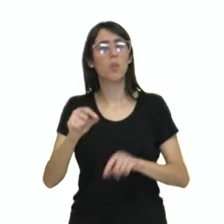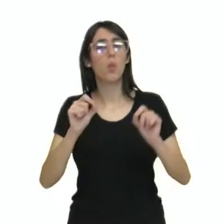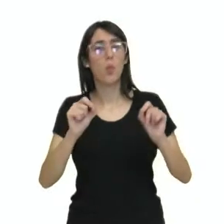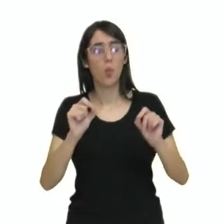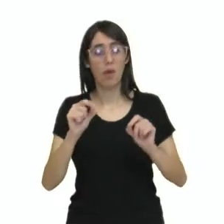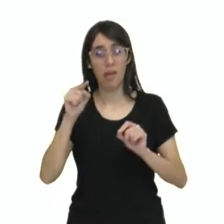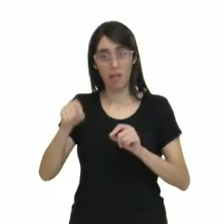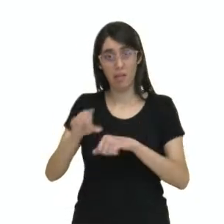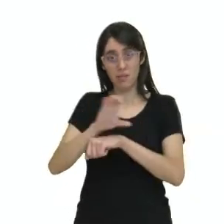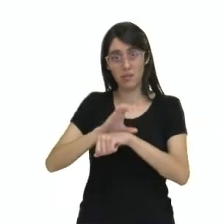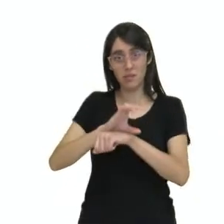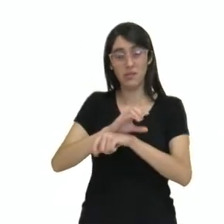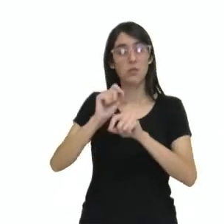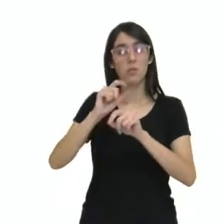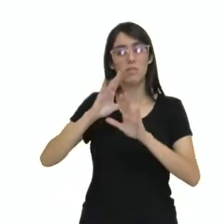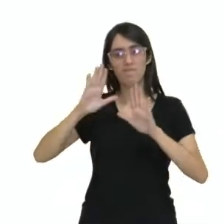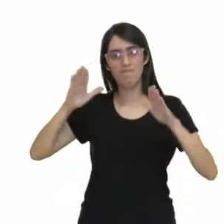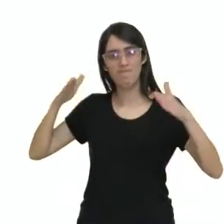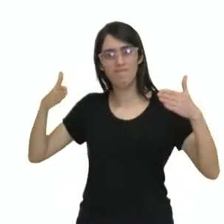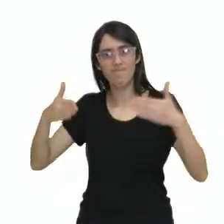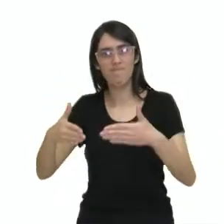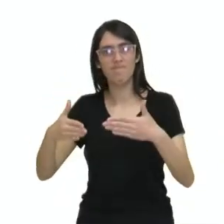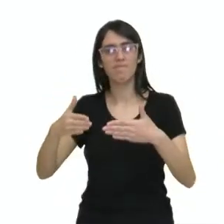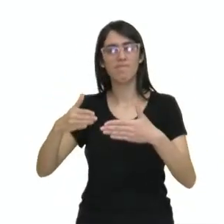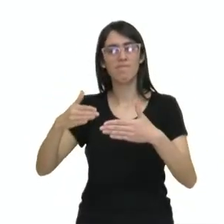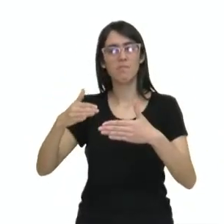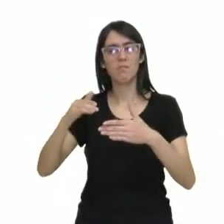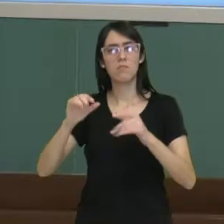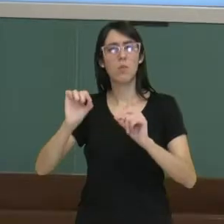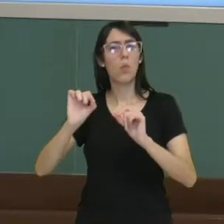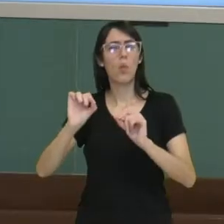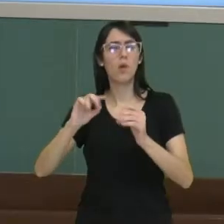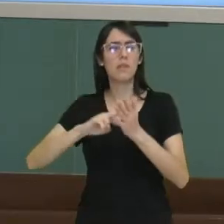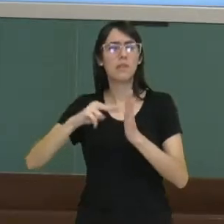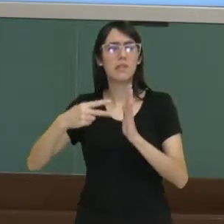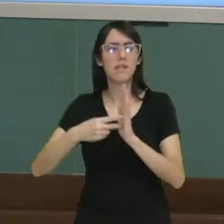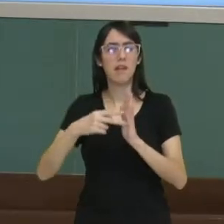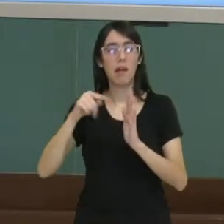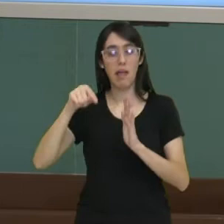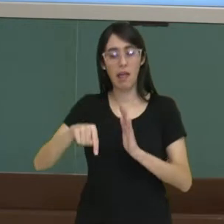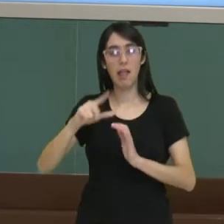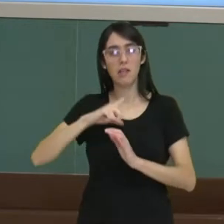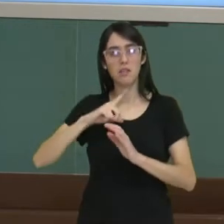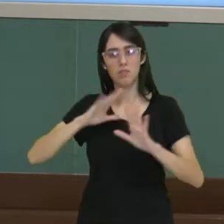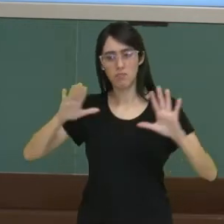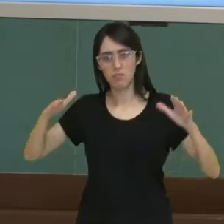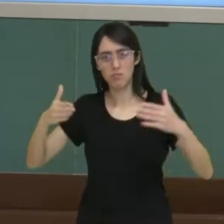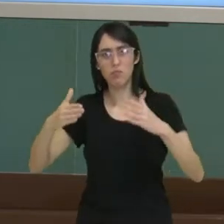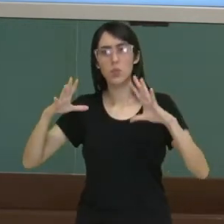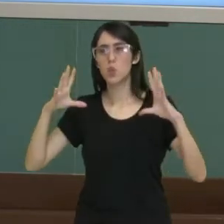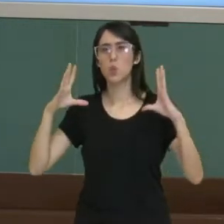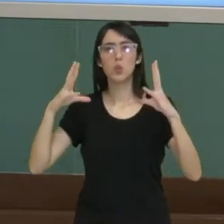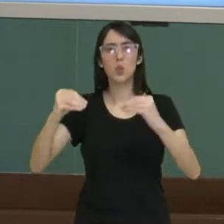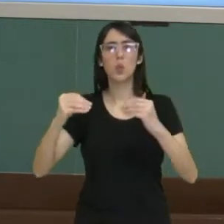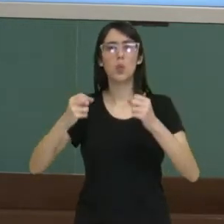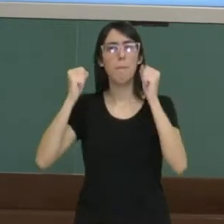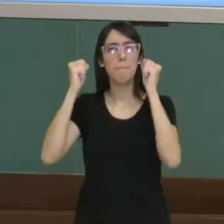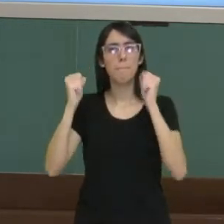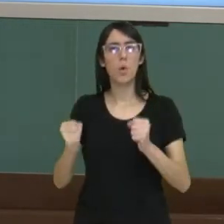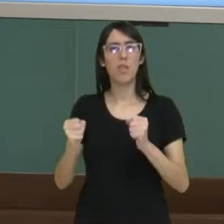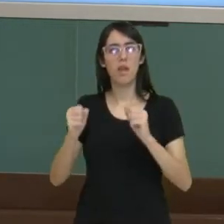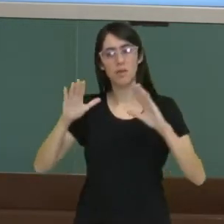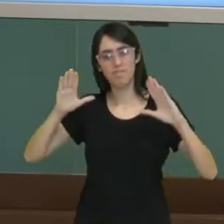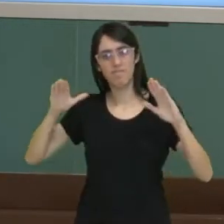totalmente centralizadora. Como assim centralizadora? Ela concentrava os poderes nas mãos desse